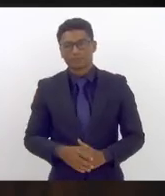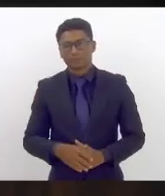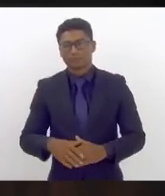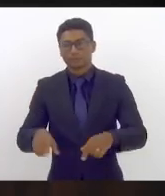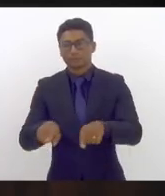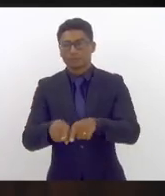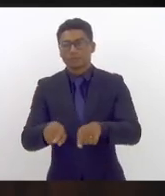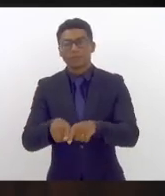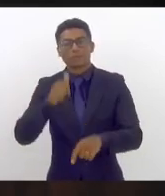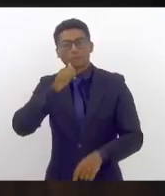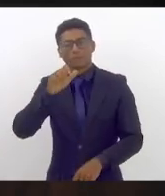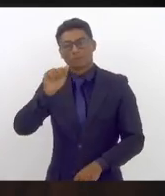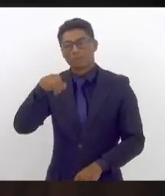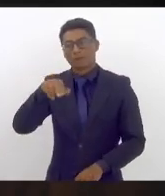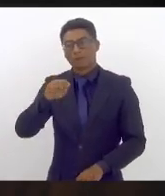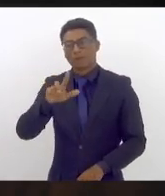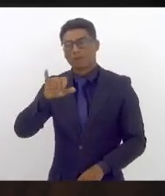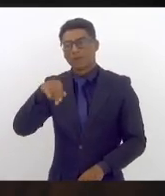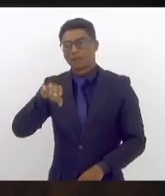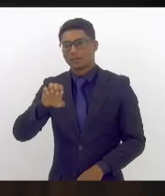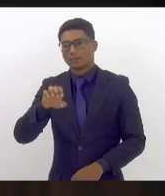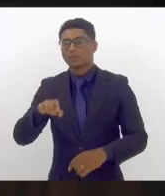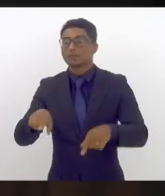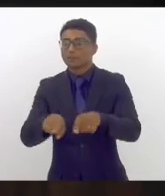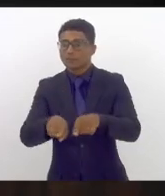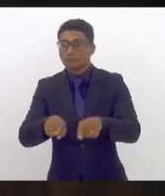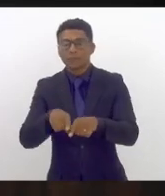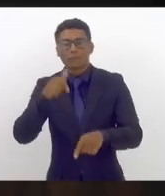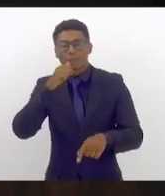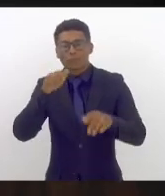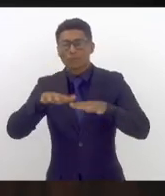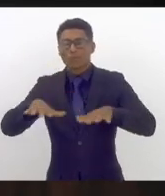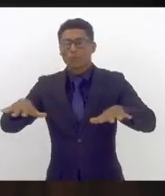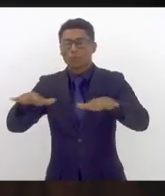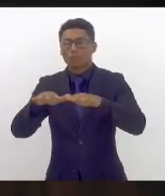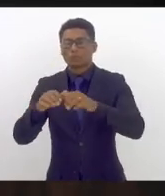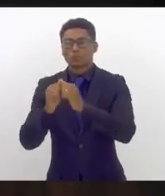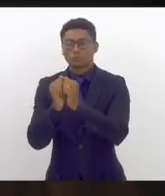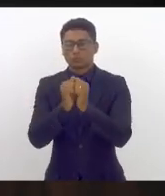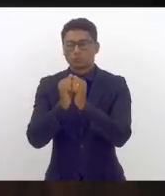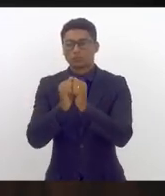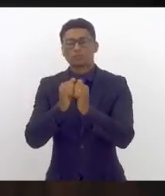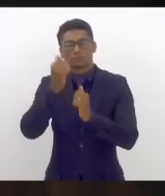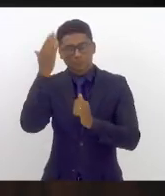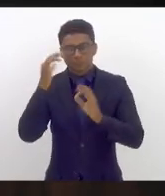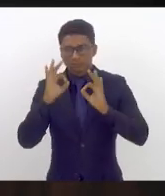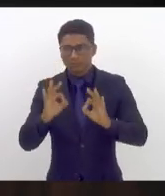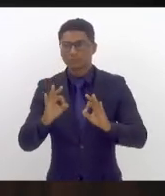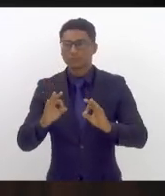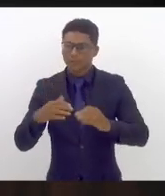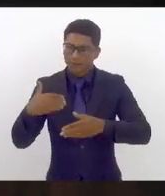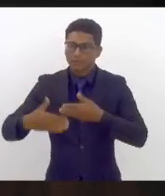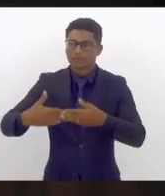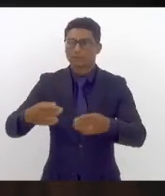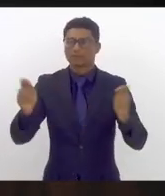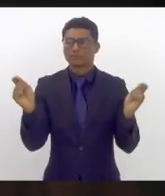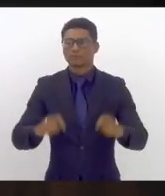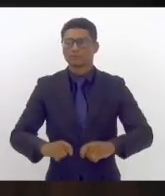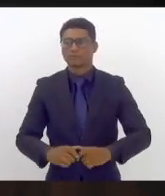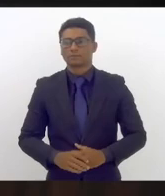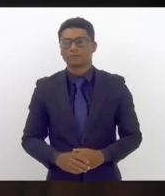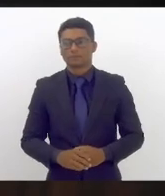dama na Aline e a bancada feminina e a gente tem certeza que vamos avançar bastante nisso